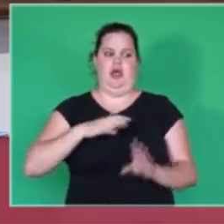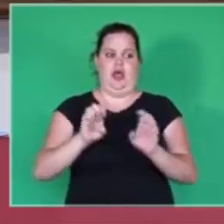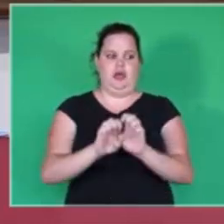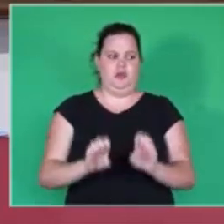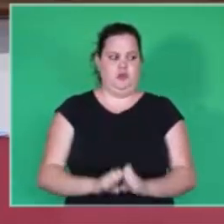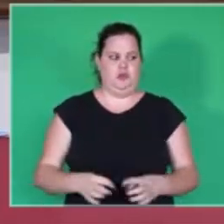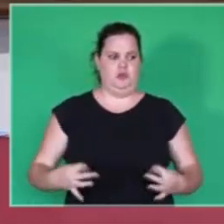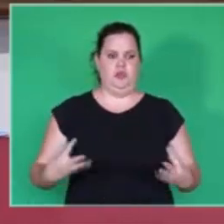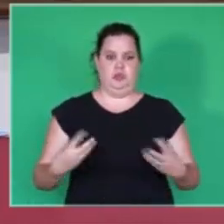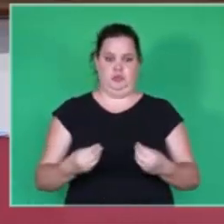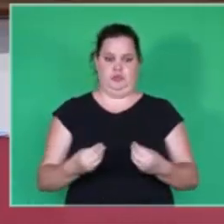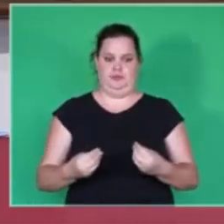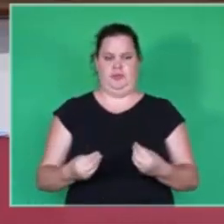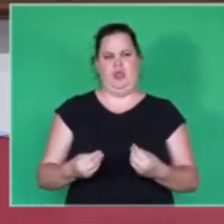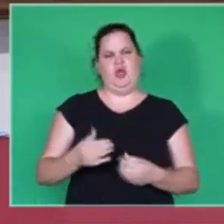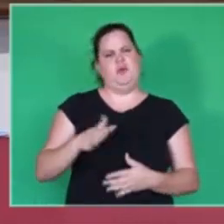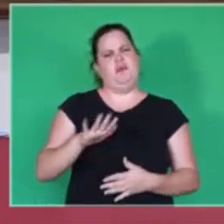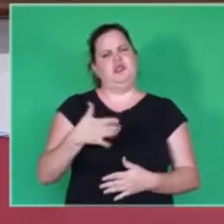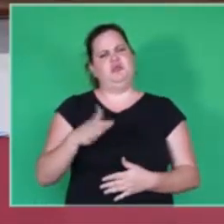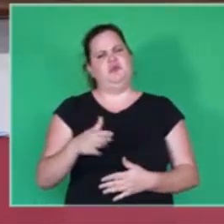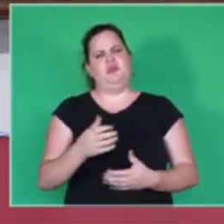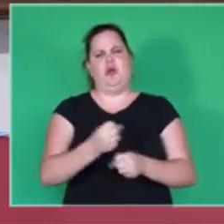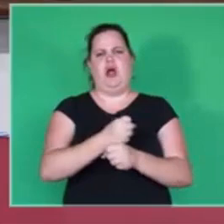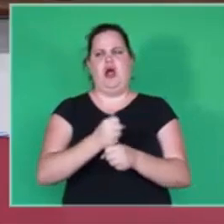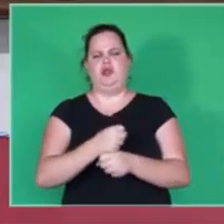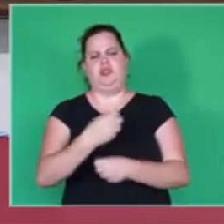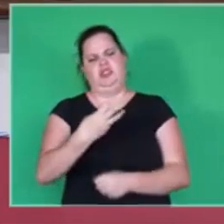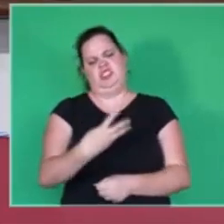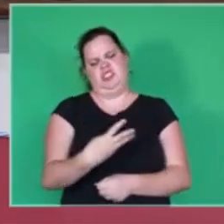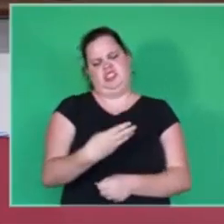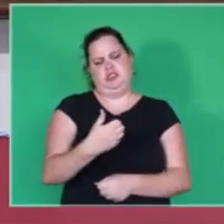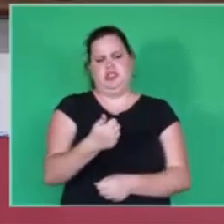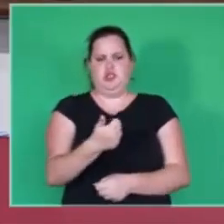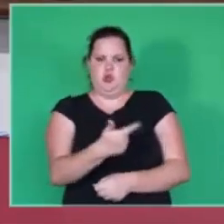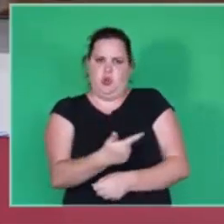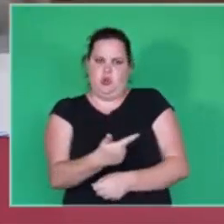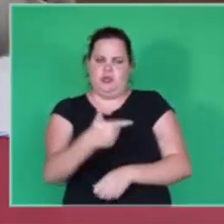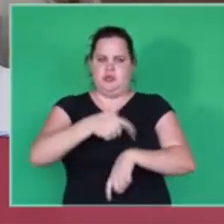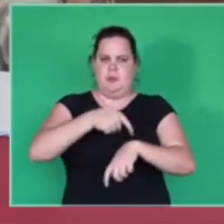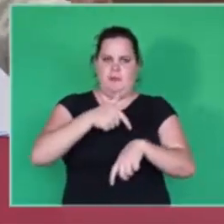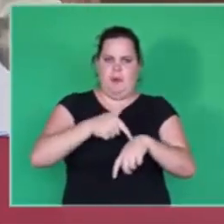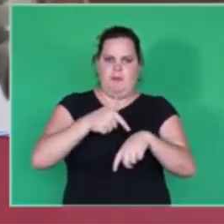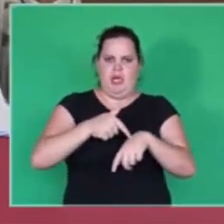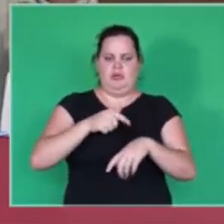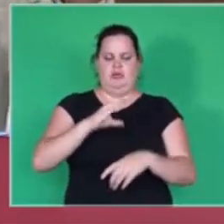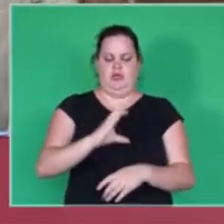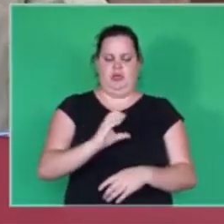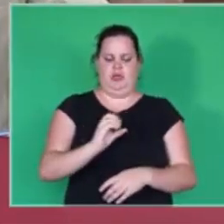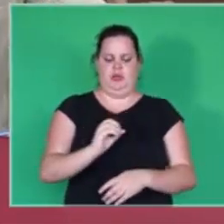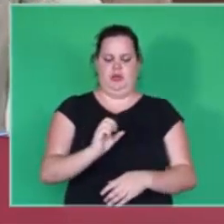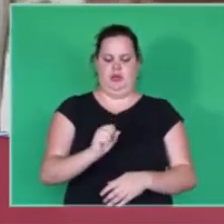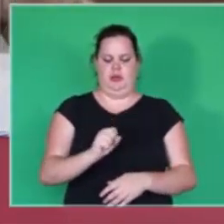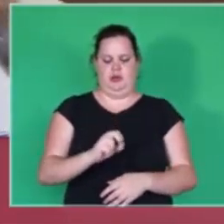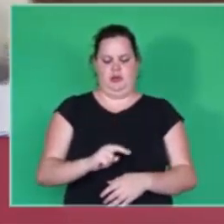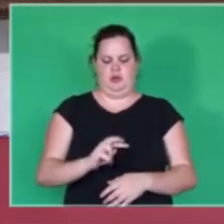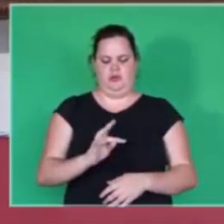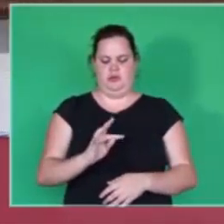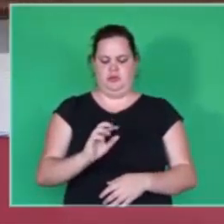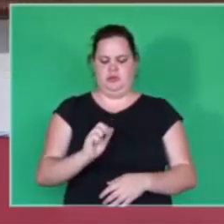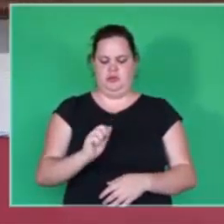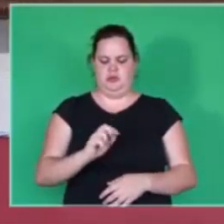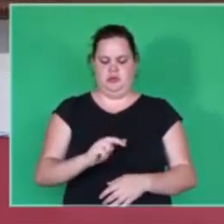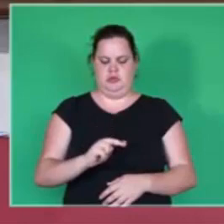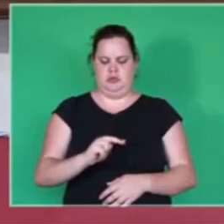no 312 aproximadamente, que foi o Constantino quando entrou e parou a perseguição